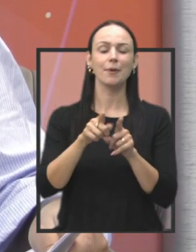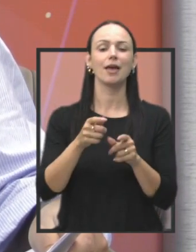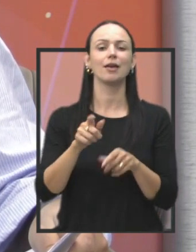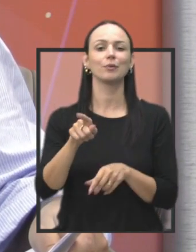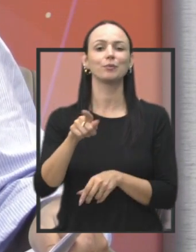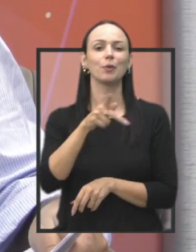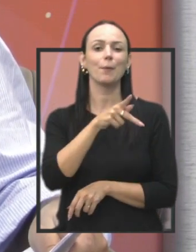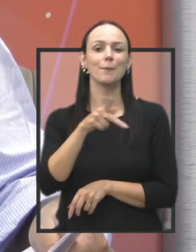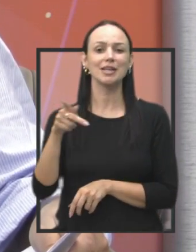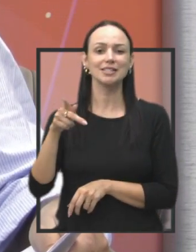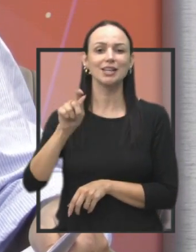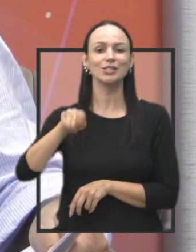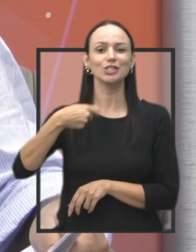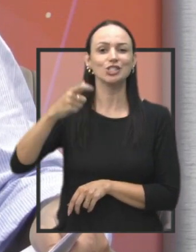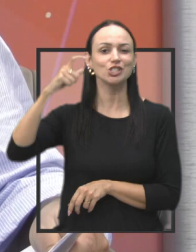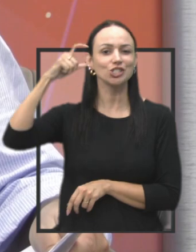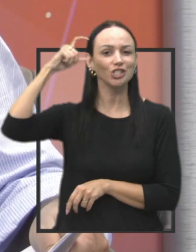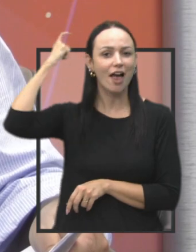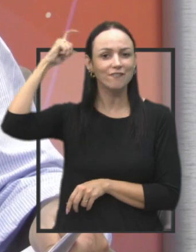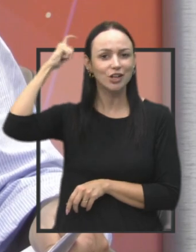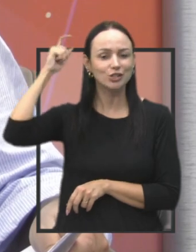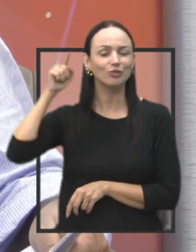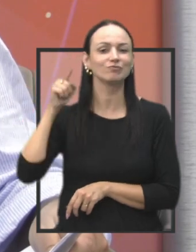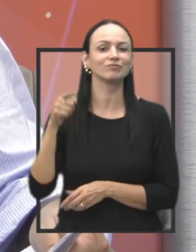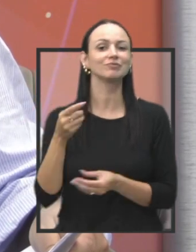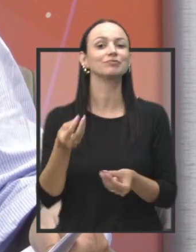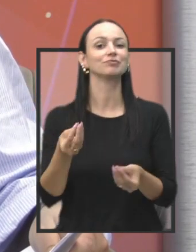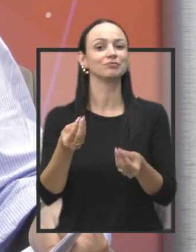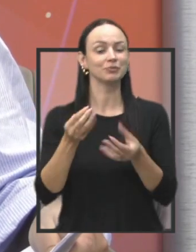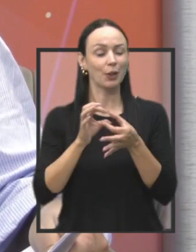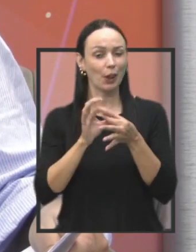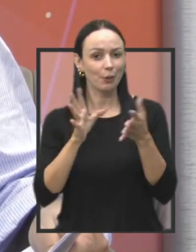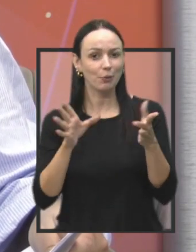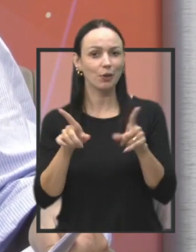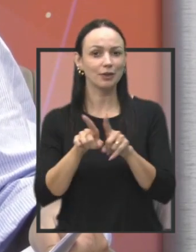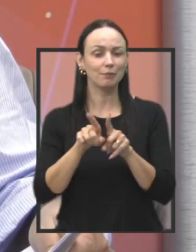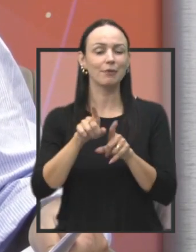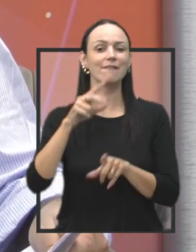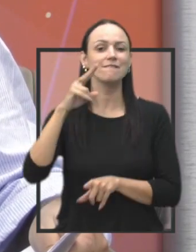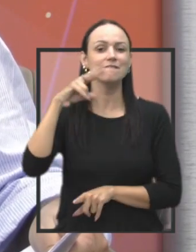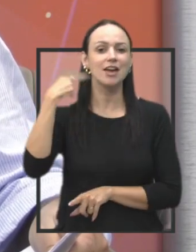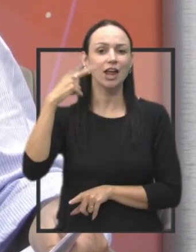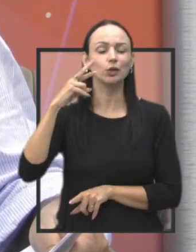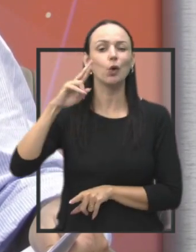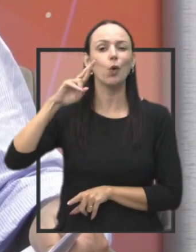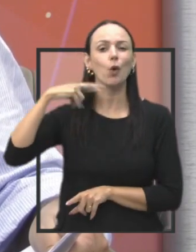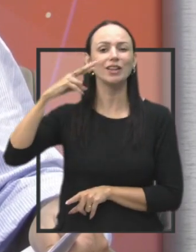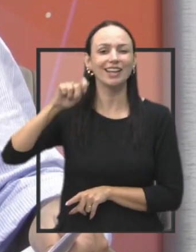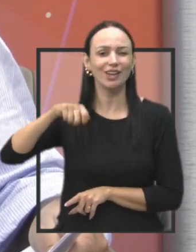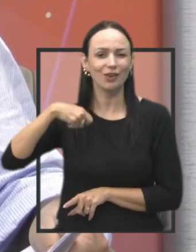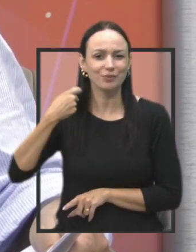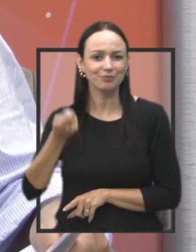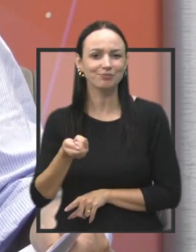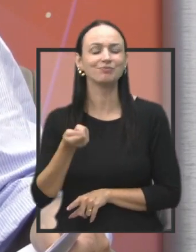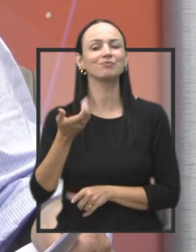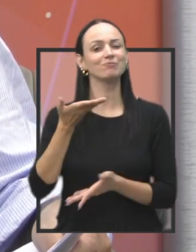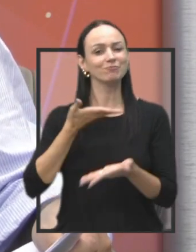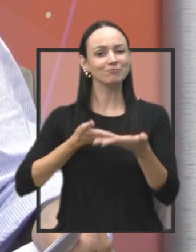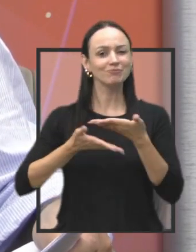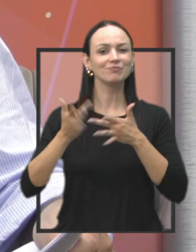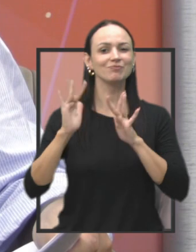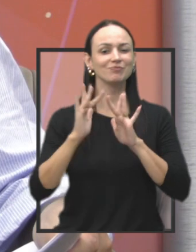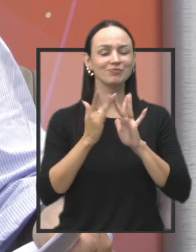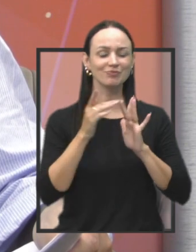do presidente Jefferson Vieira, que está concedendo, e também ao Dr. Rodrigo, vereador da Câmara Municipal, que intermediou esse